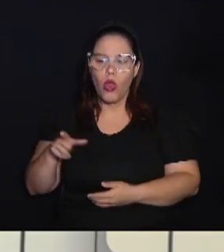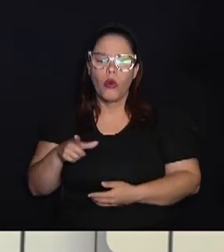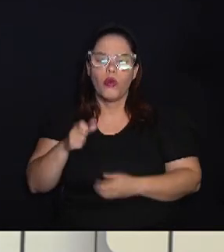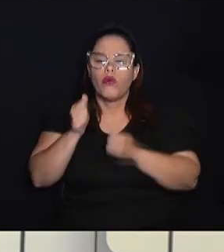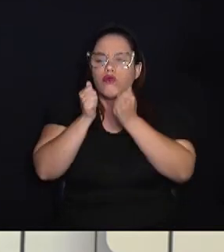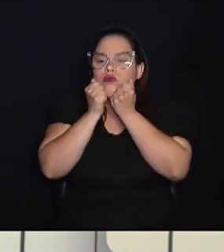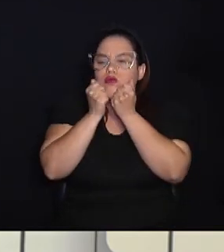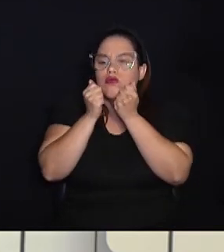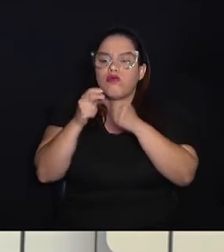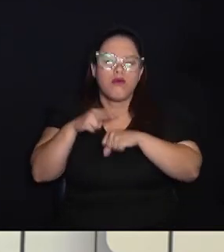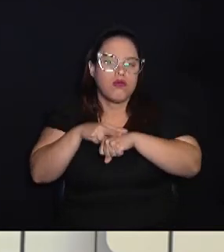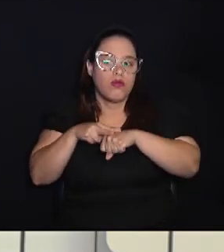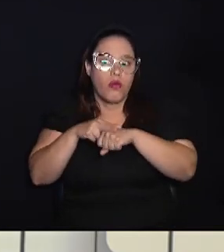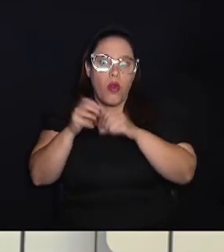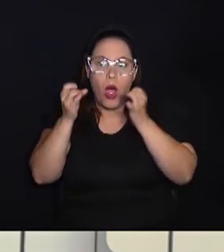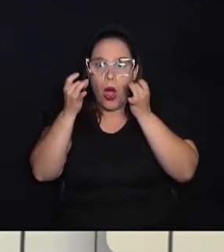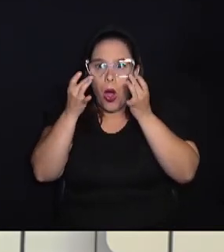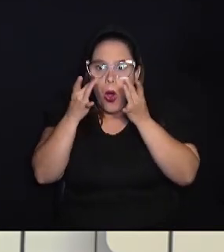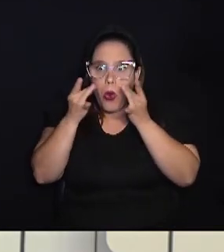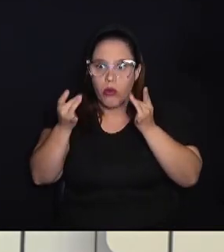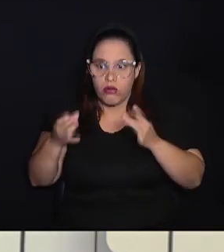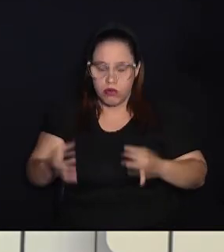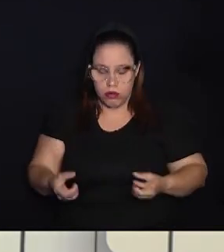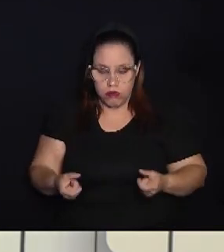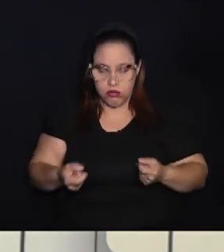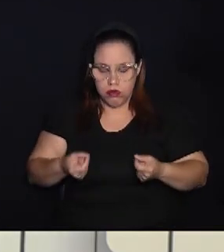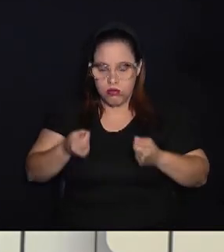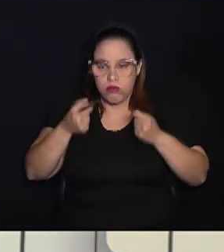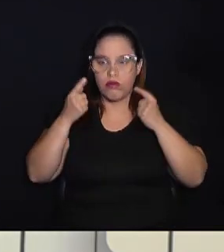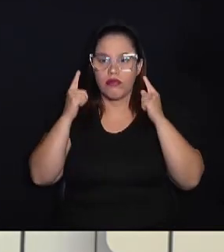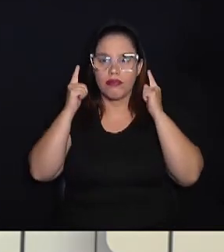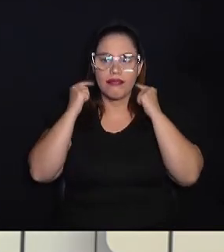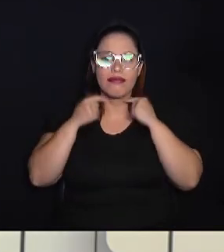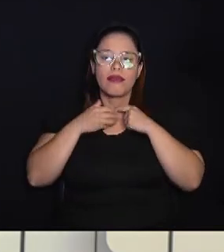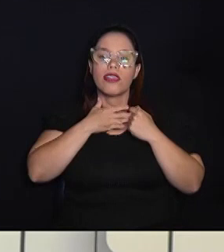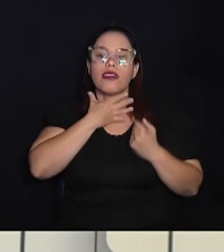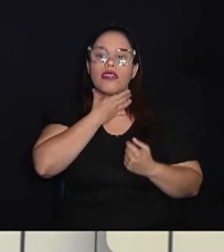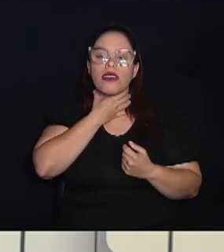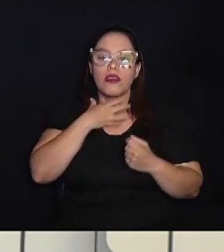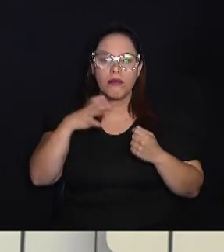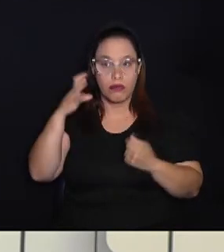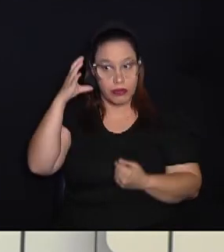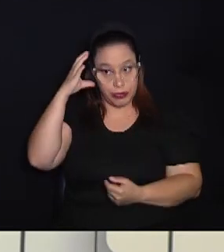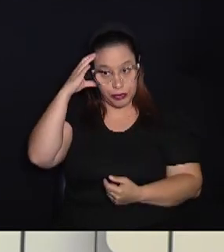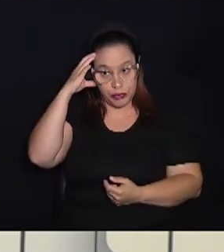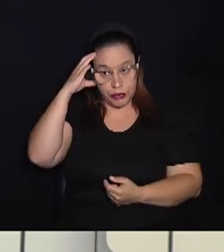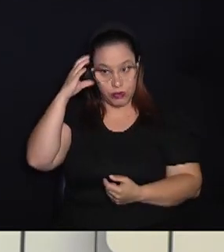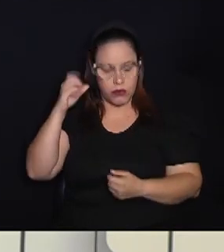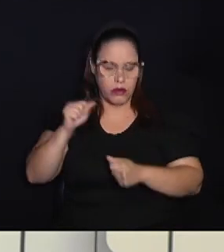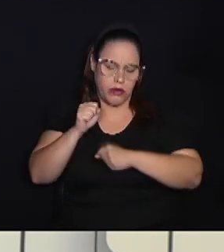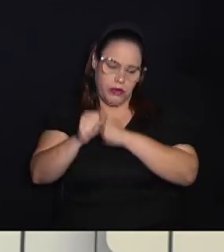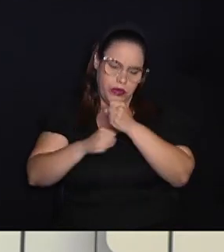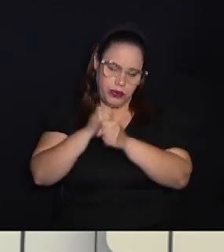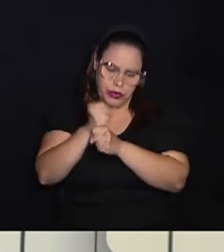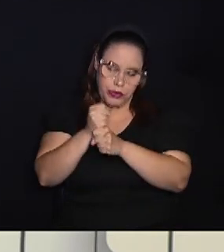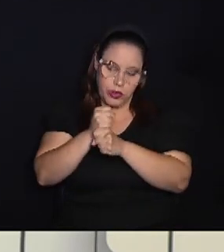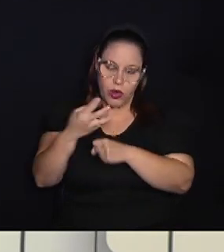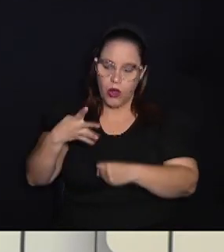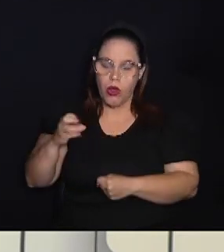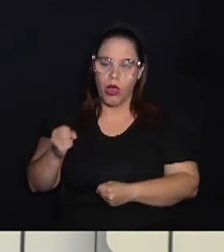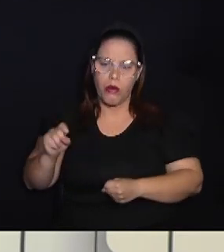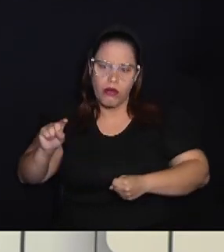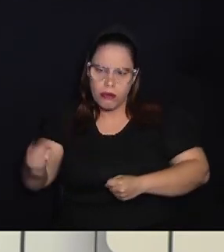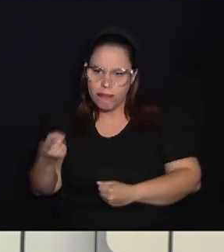Verde faz um alerta para o câncer de cabeça e pescoço. Todos os anos são 40 mil